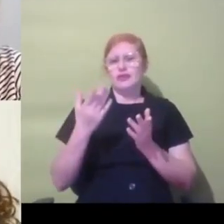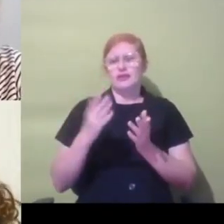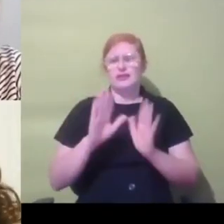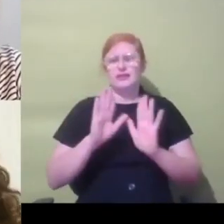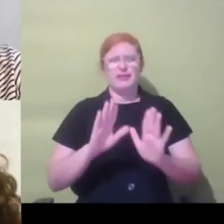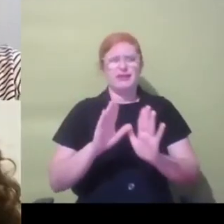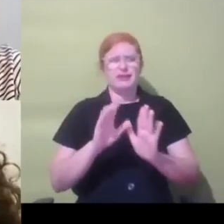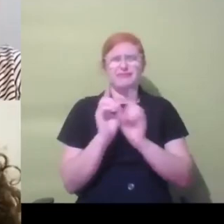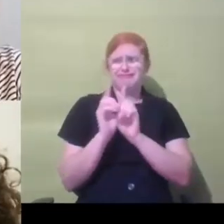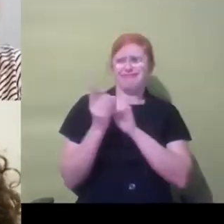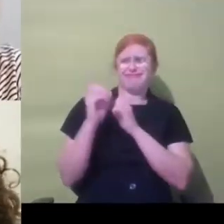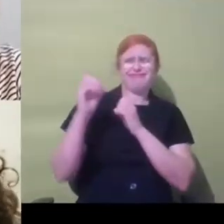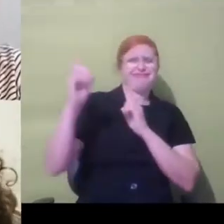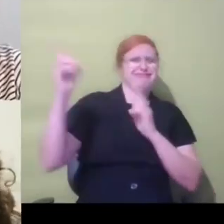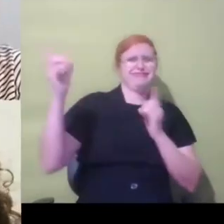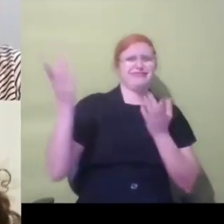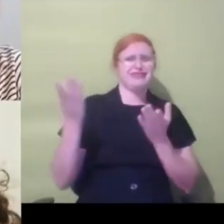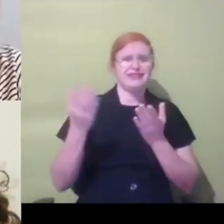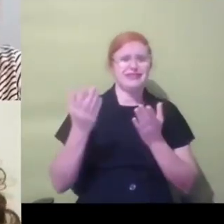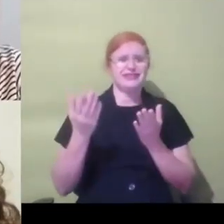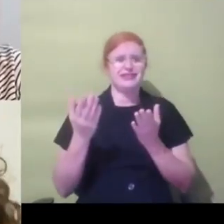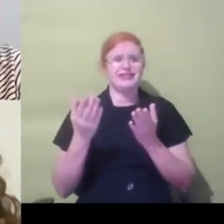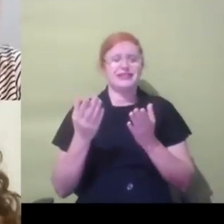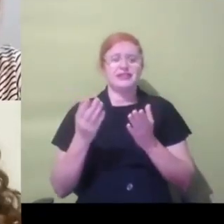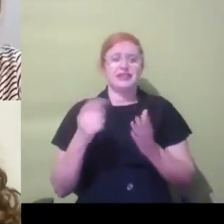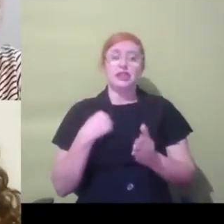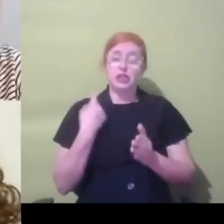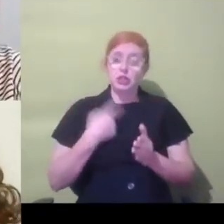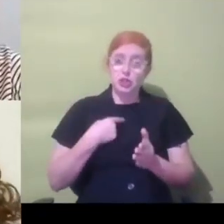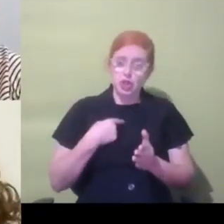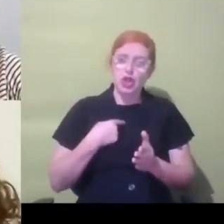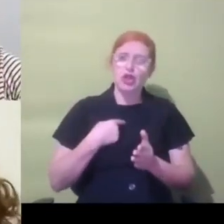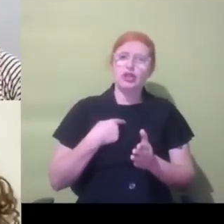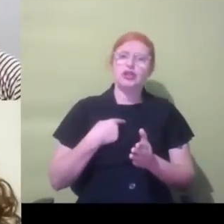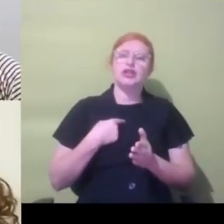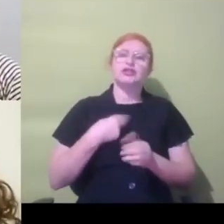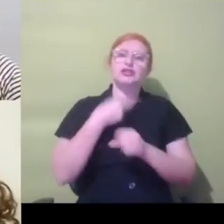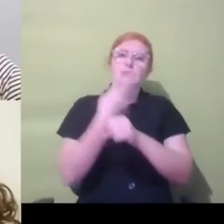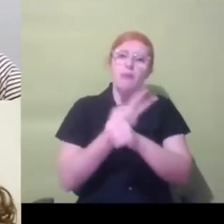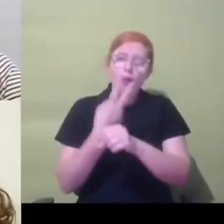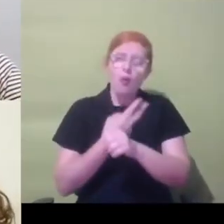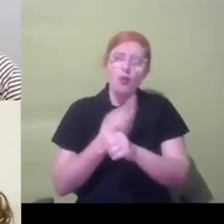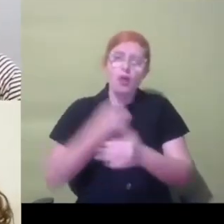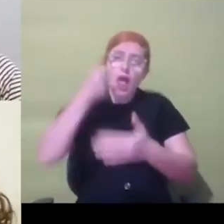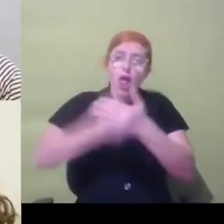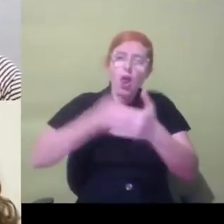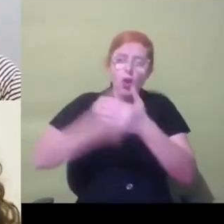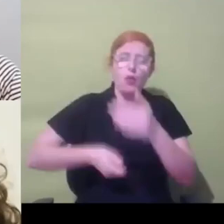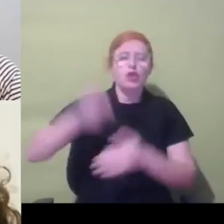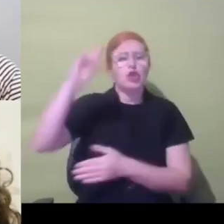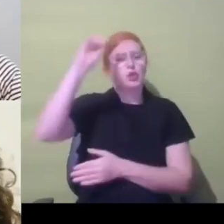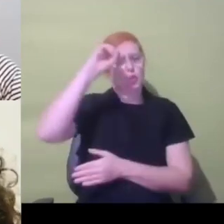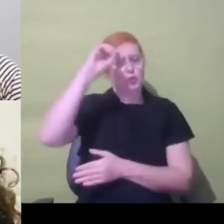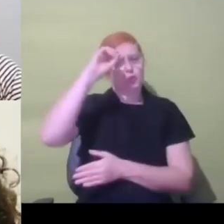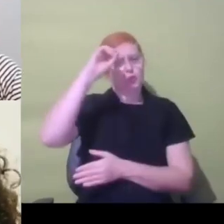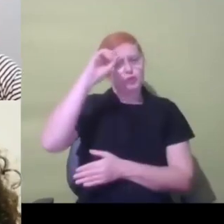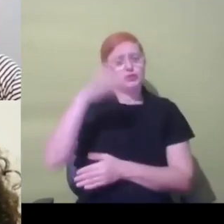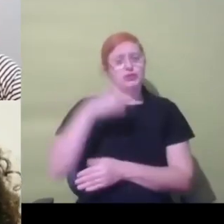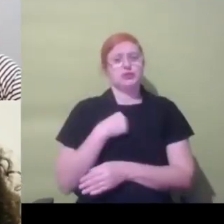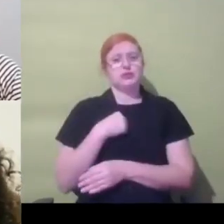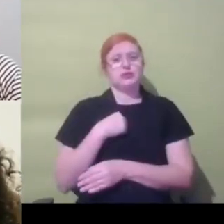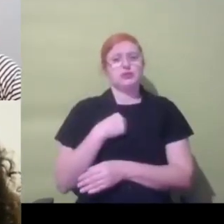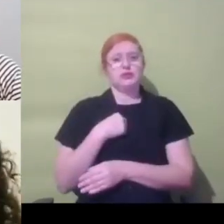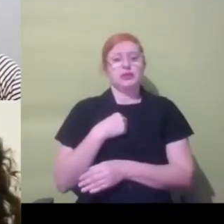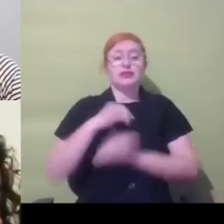distante disso, né? Assim, a gente, na verdade, busca fortalecer os processos de luta coletiva, né? Então, eu acho que essa